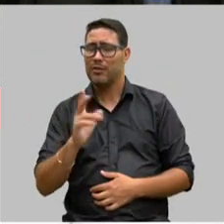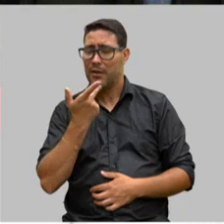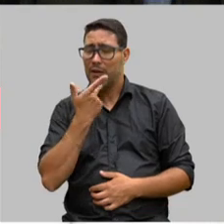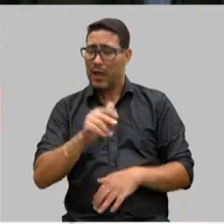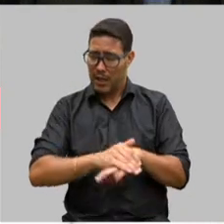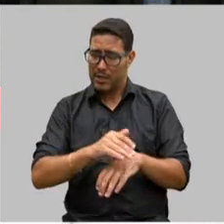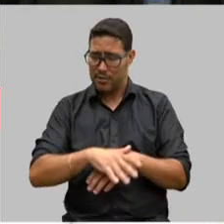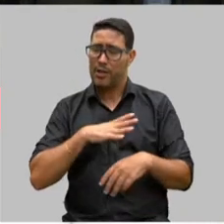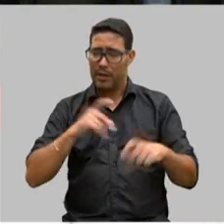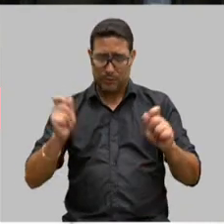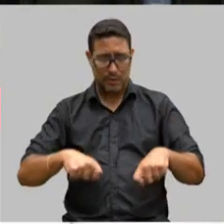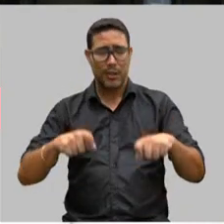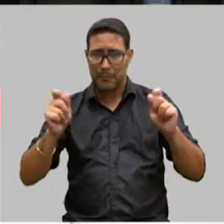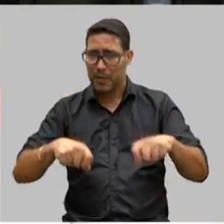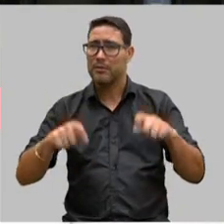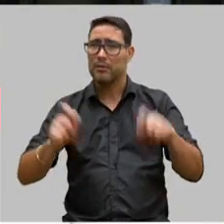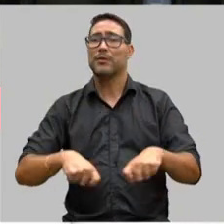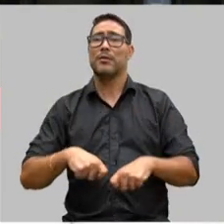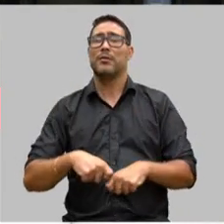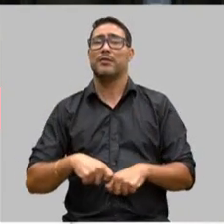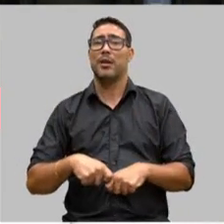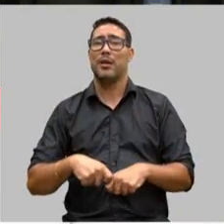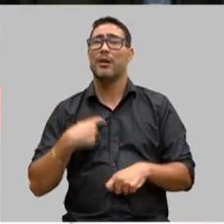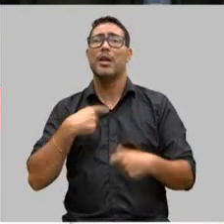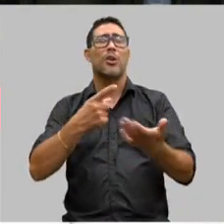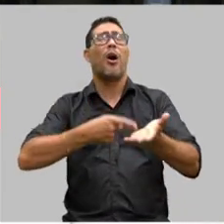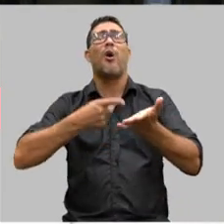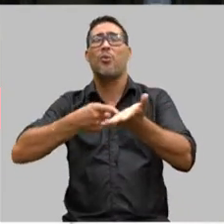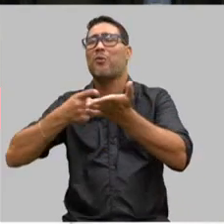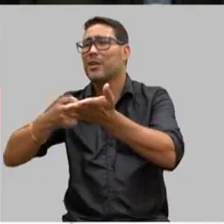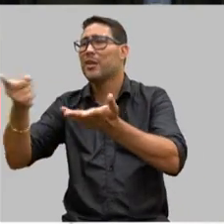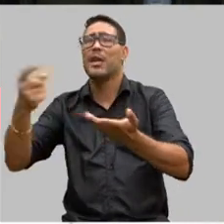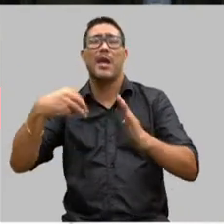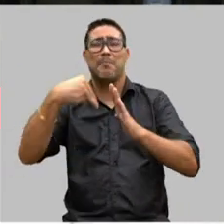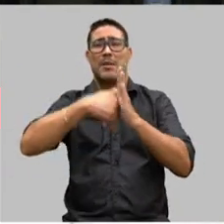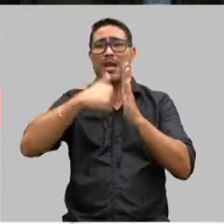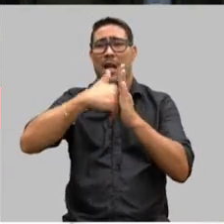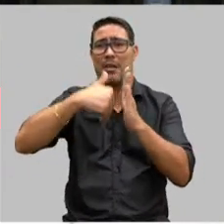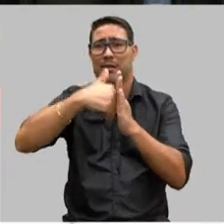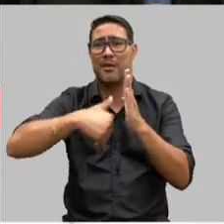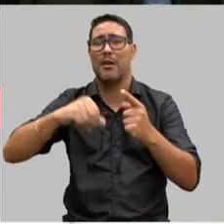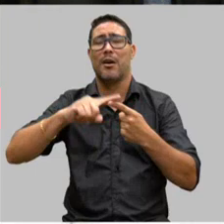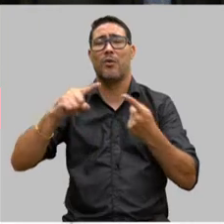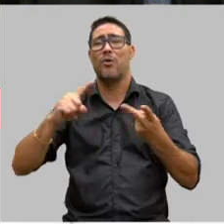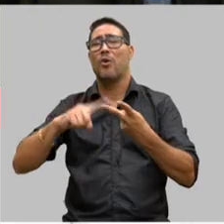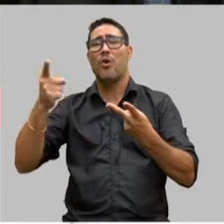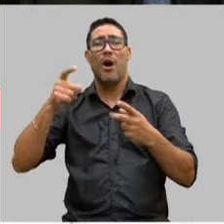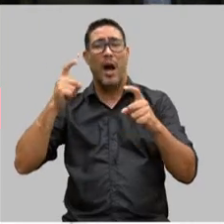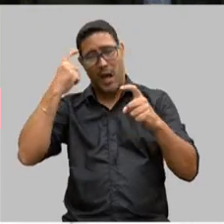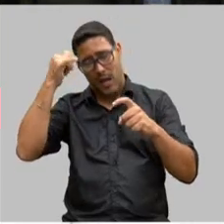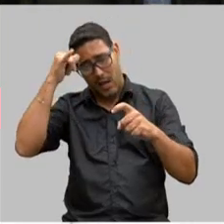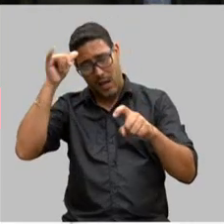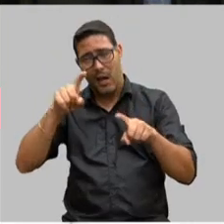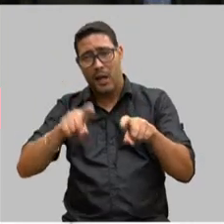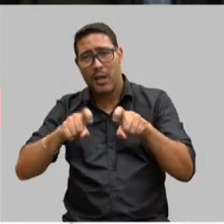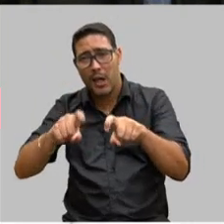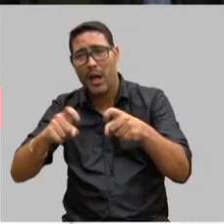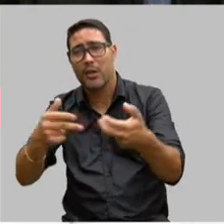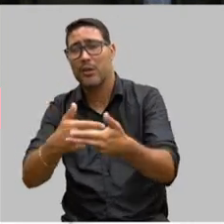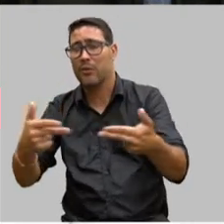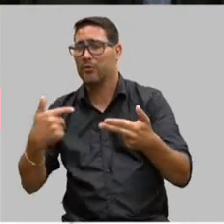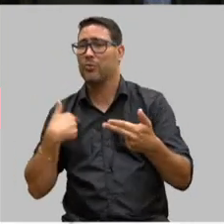chamo todo mundo aqui, né, mineração, agricultura, Estado, mas vamos conversar